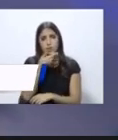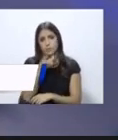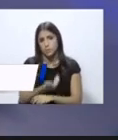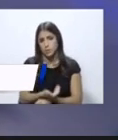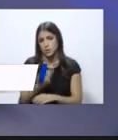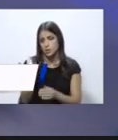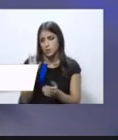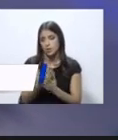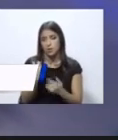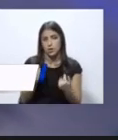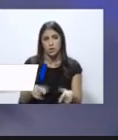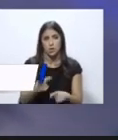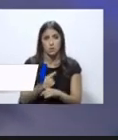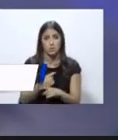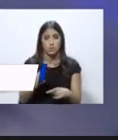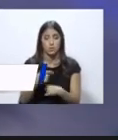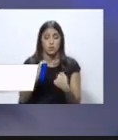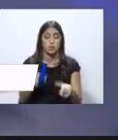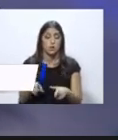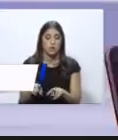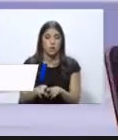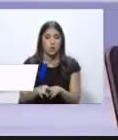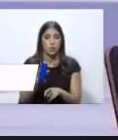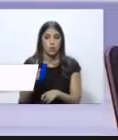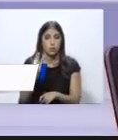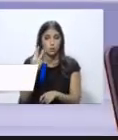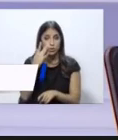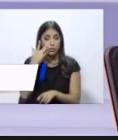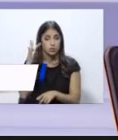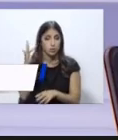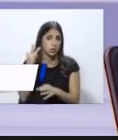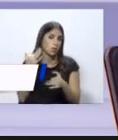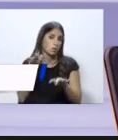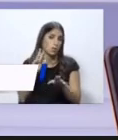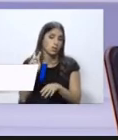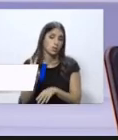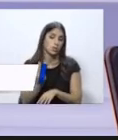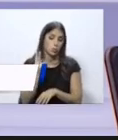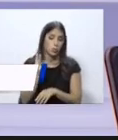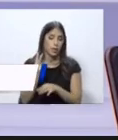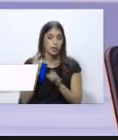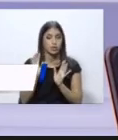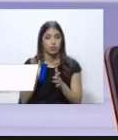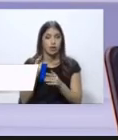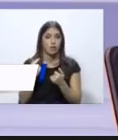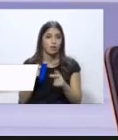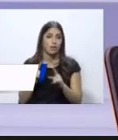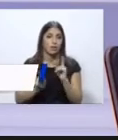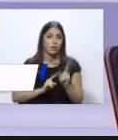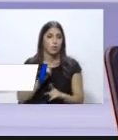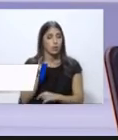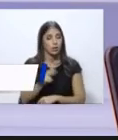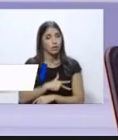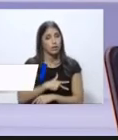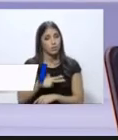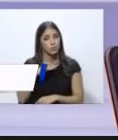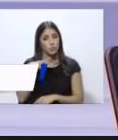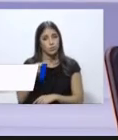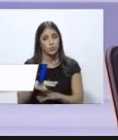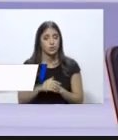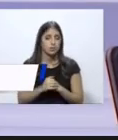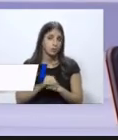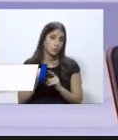têm, porque são os 3 estrangeiros, mas 2 deles já com um ano de Liga Portuguesa e um ano de